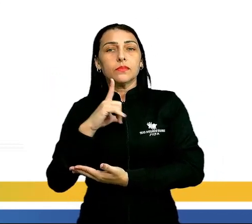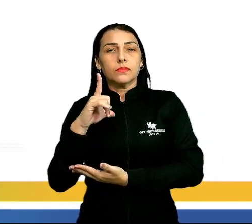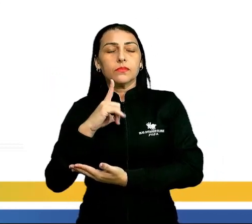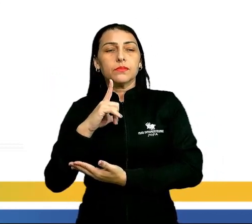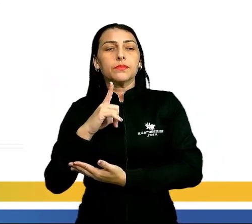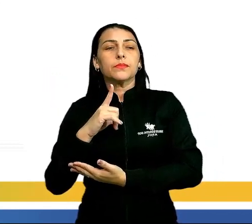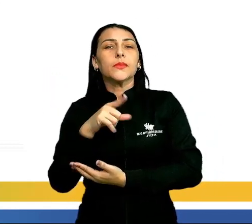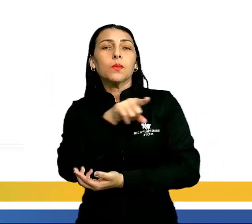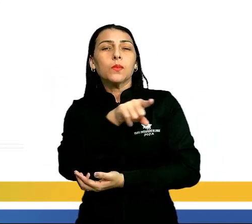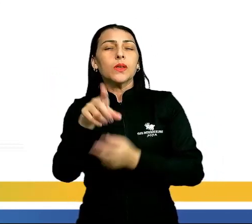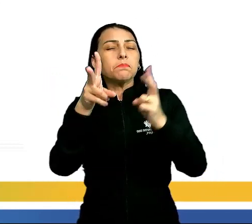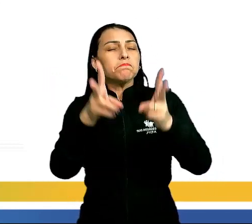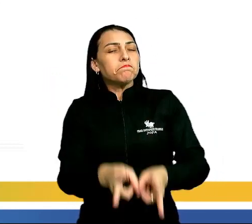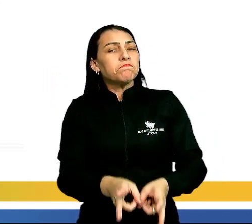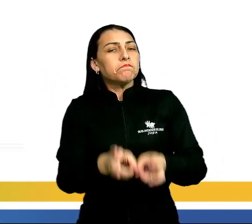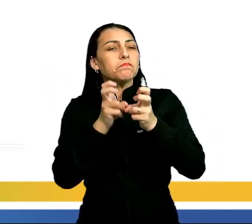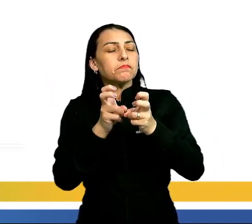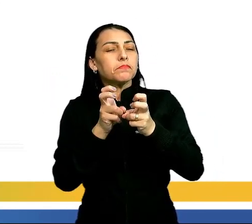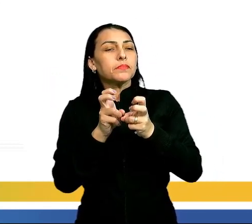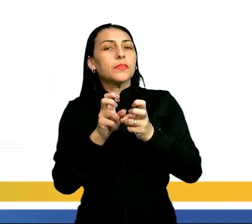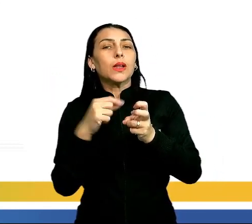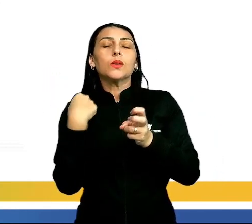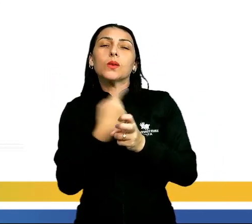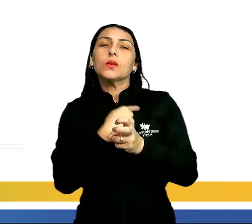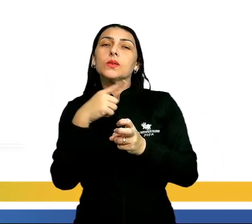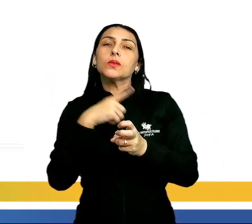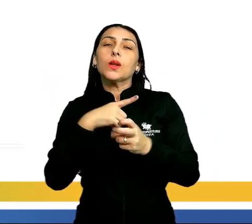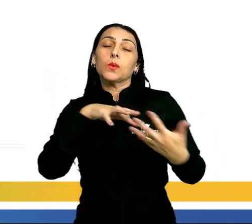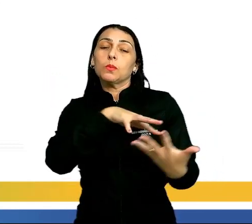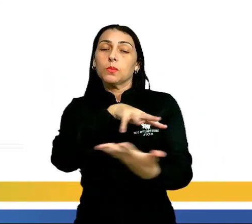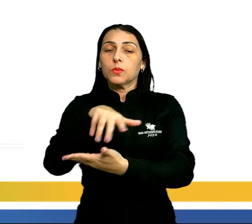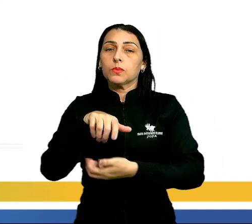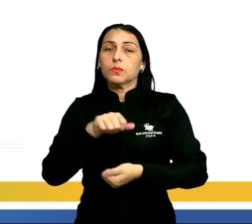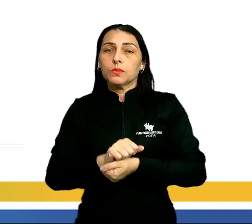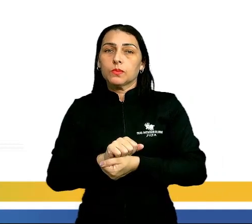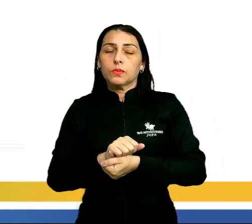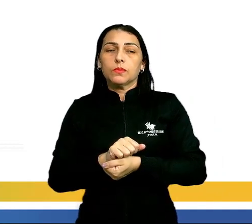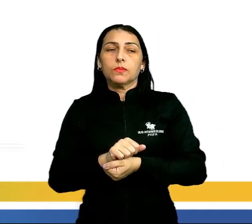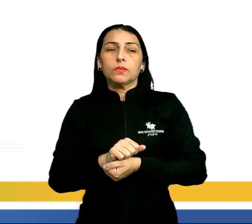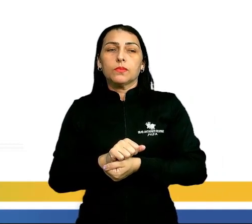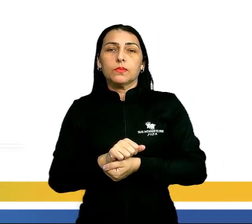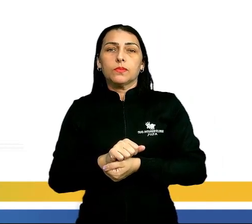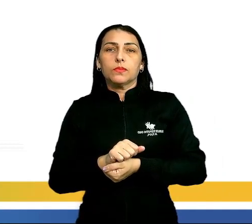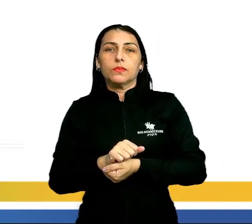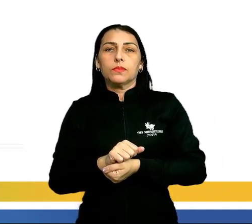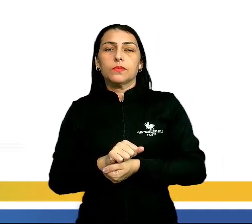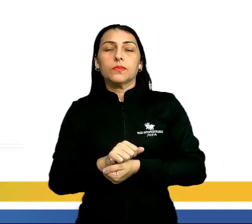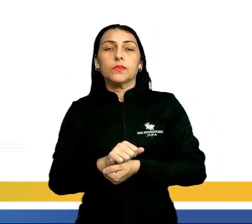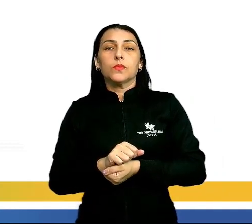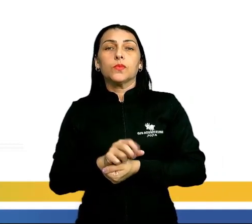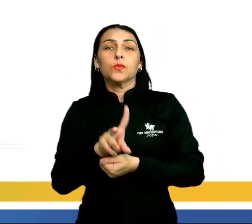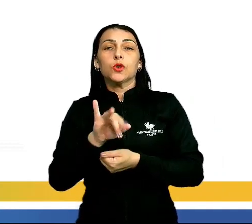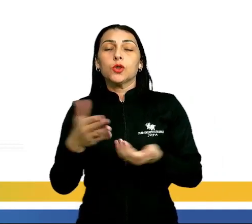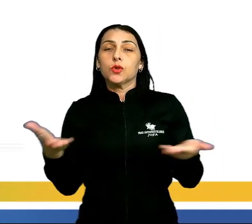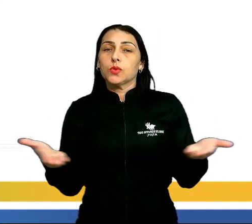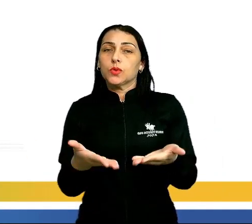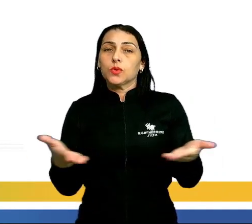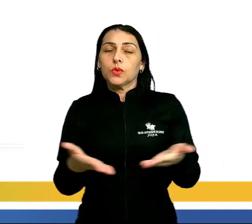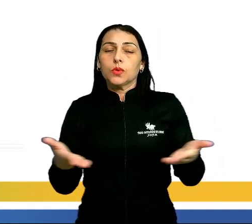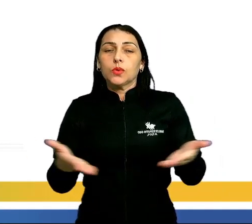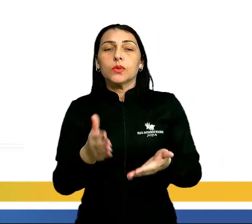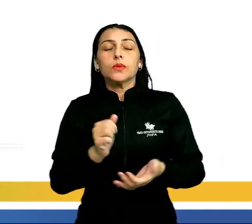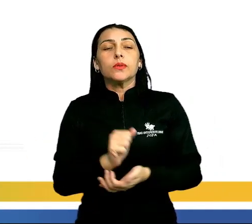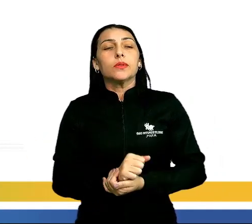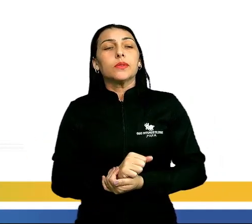a tela dele para vocês observarem que a gente tem o mundo, justamente na data de hoje, a